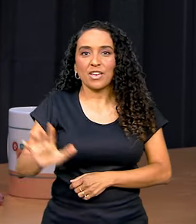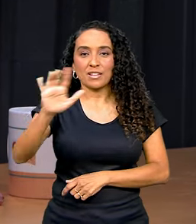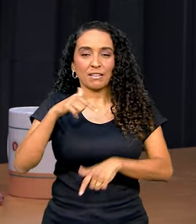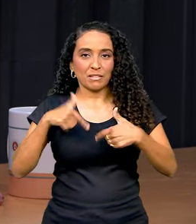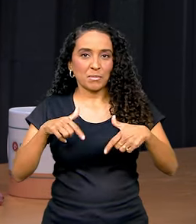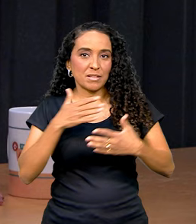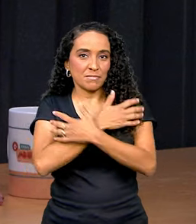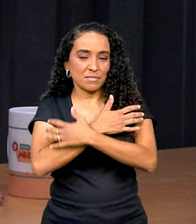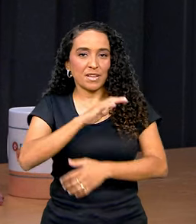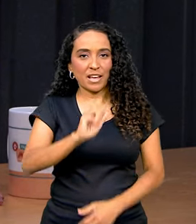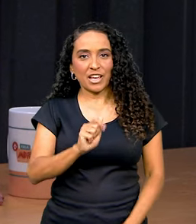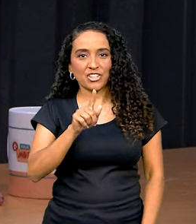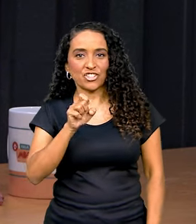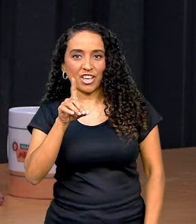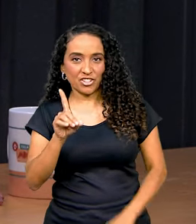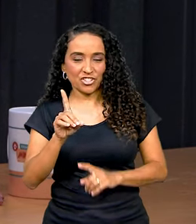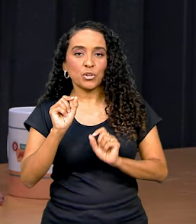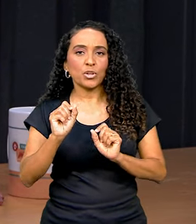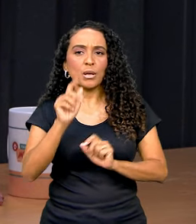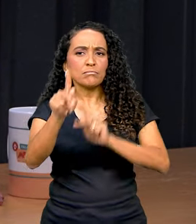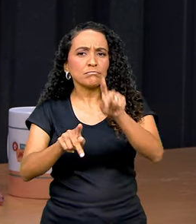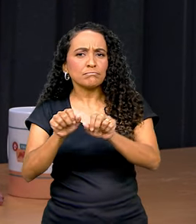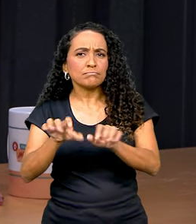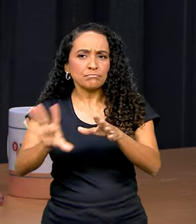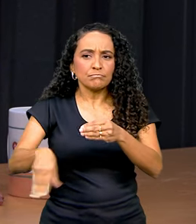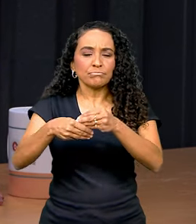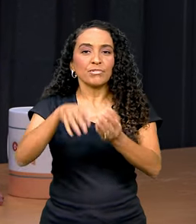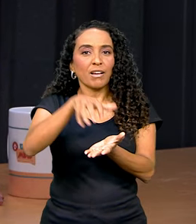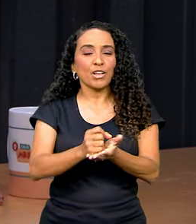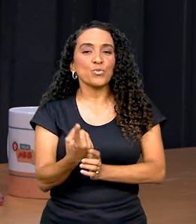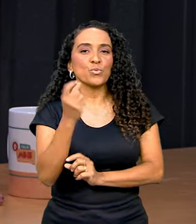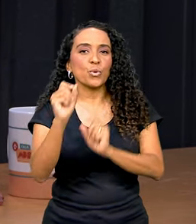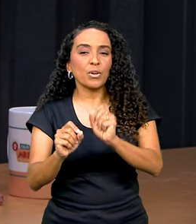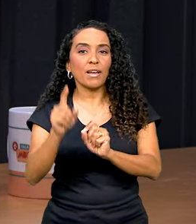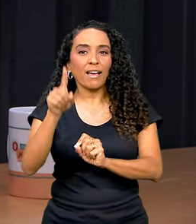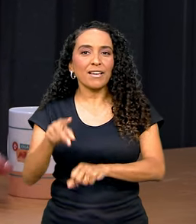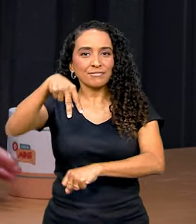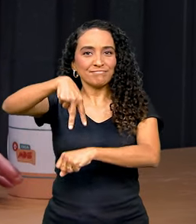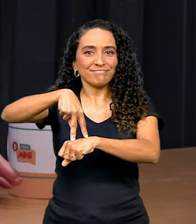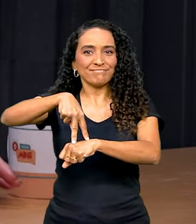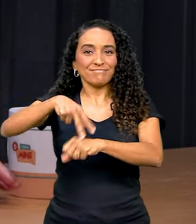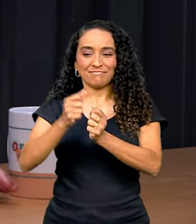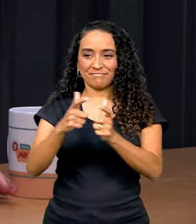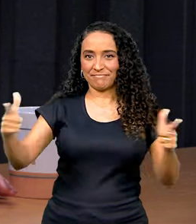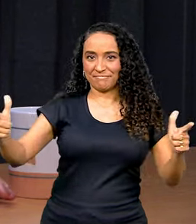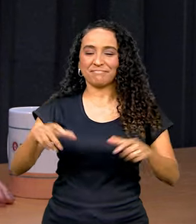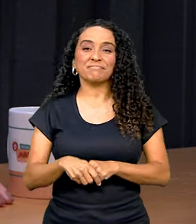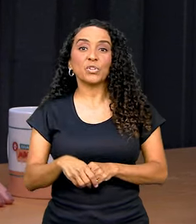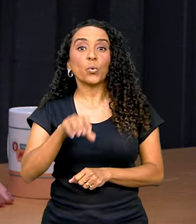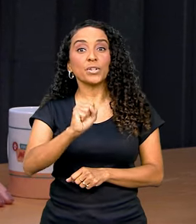Geral de Empregados e desempregados o CAGED o público inserido no cadastro único é protagonista dessa